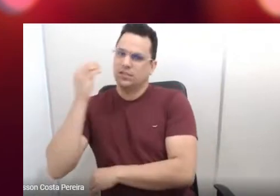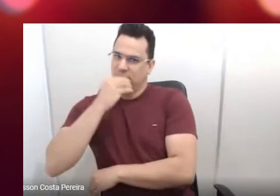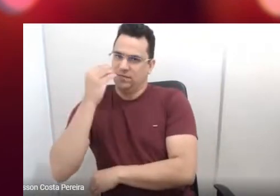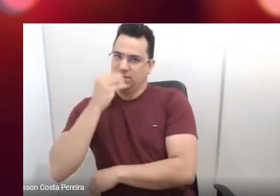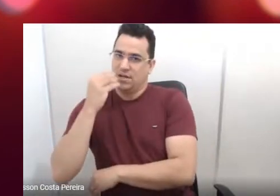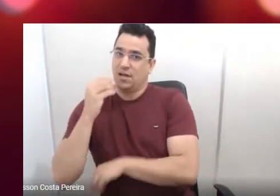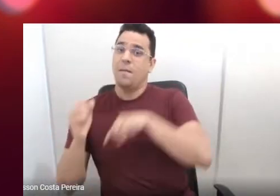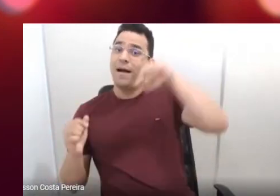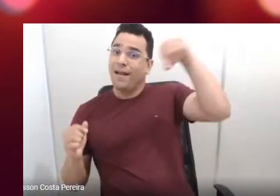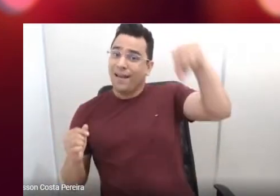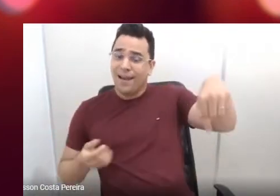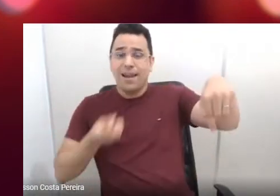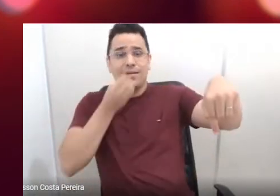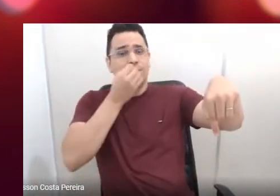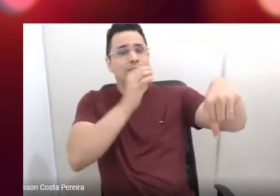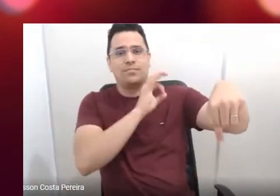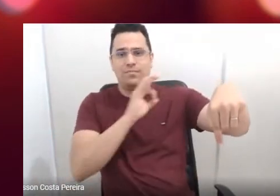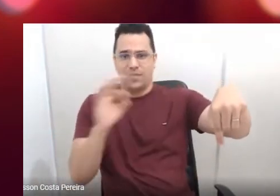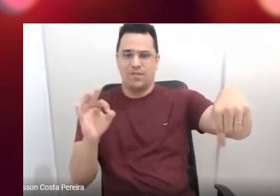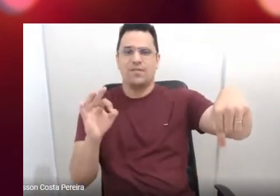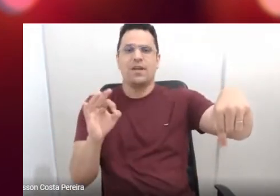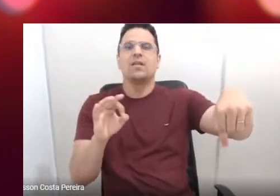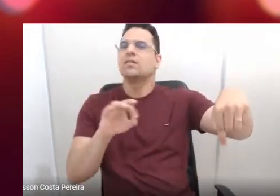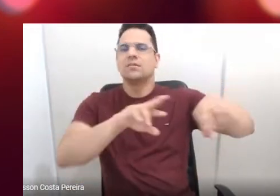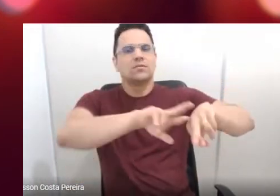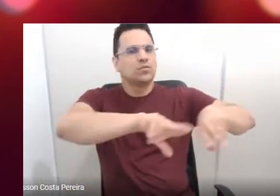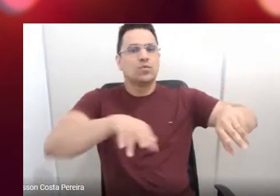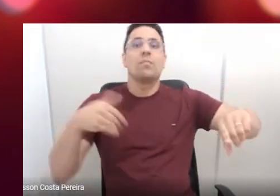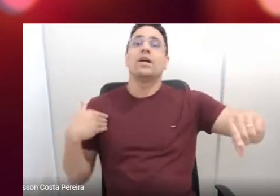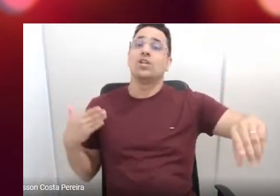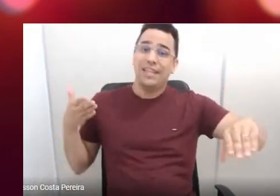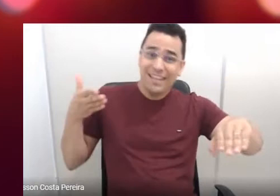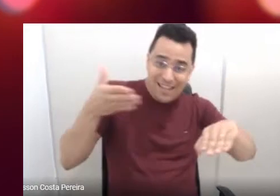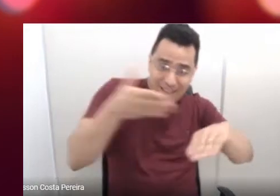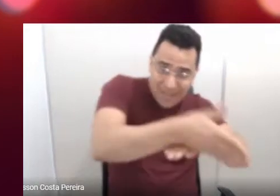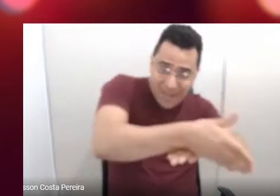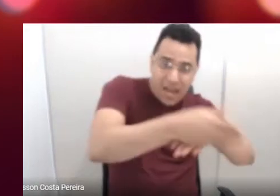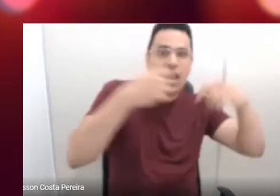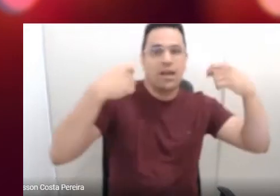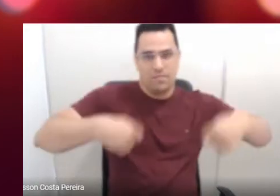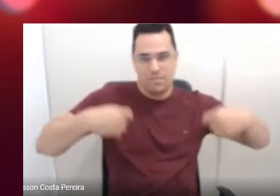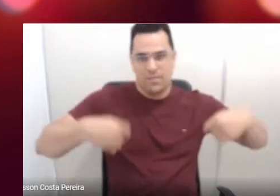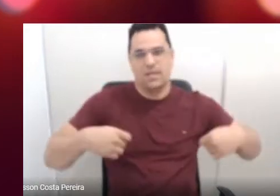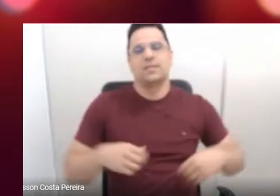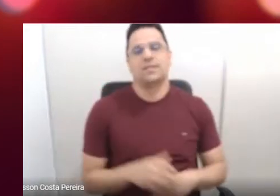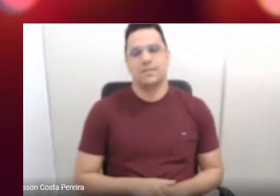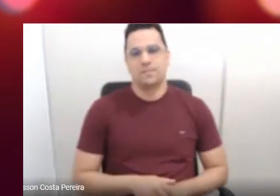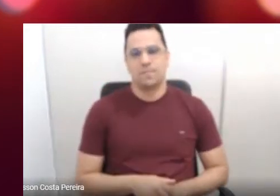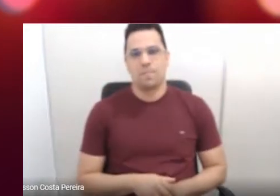ainda consegue ficar melhor realizando qualquer outra tarefa institucional.